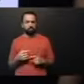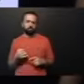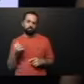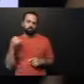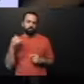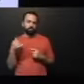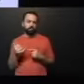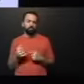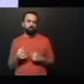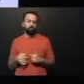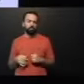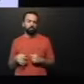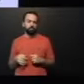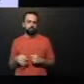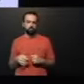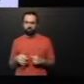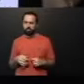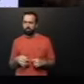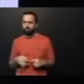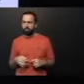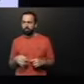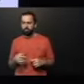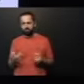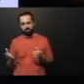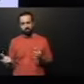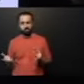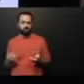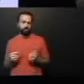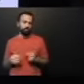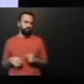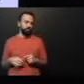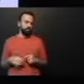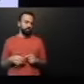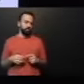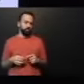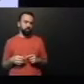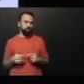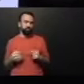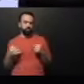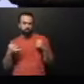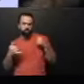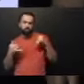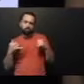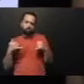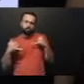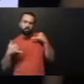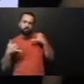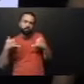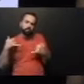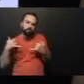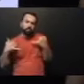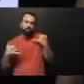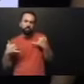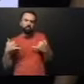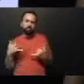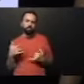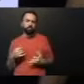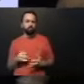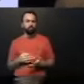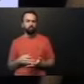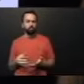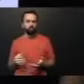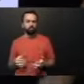deseja falar para eu lhe responder se a pessoa está ou não, se mora aqui ou não, neste endereço?